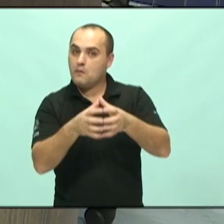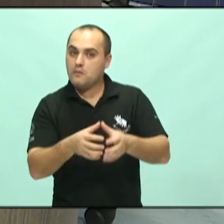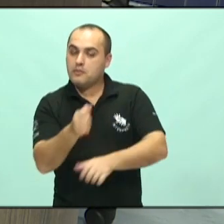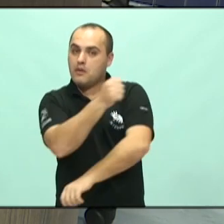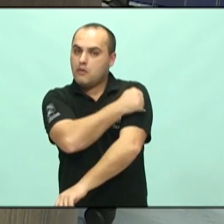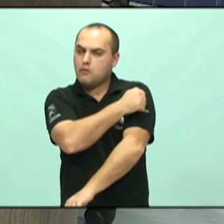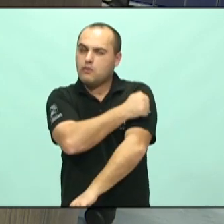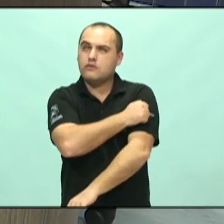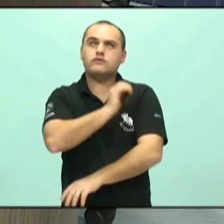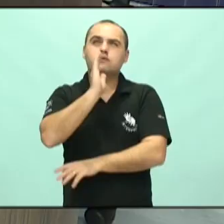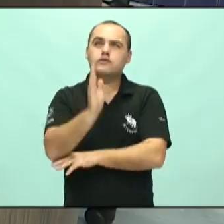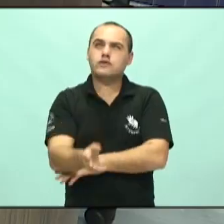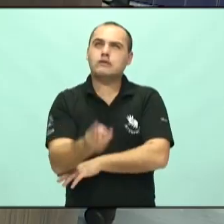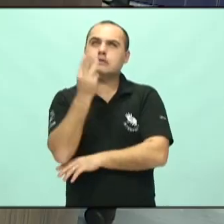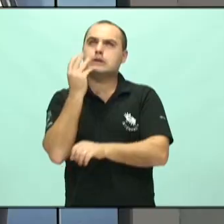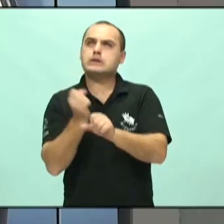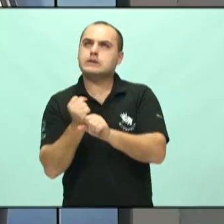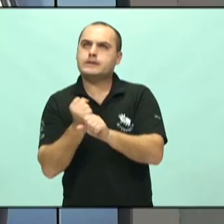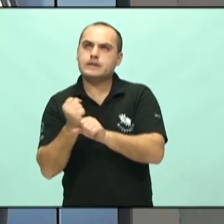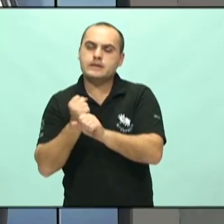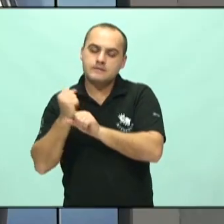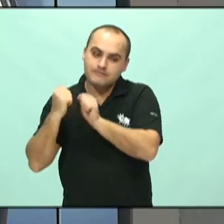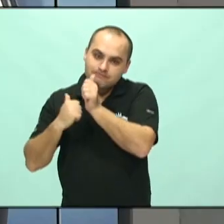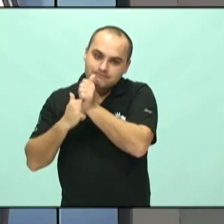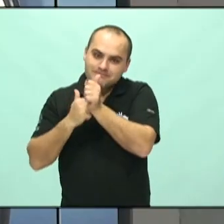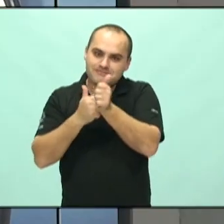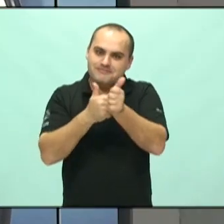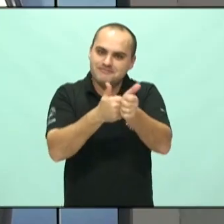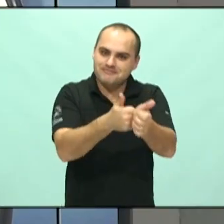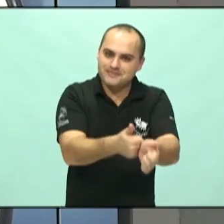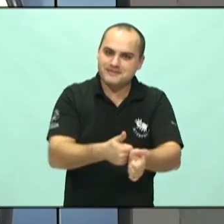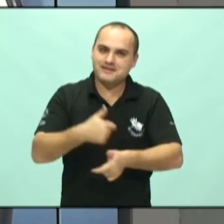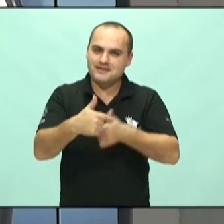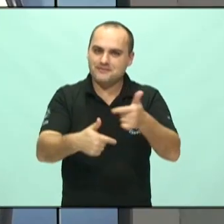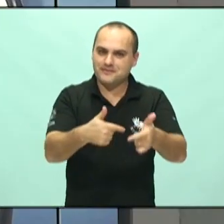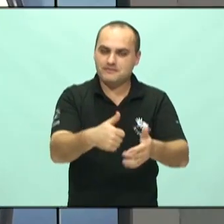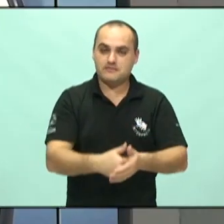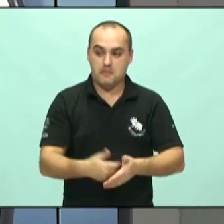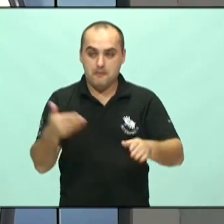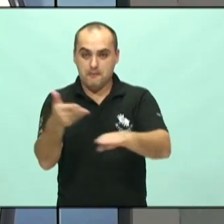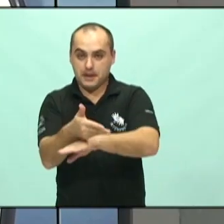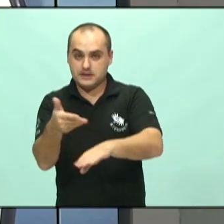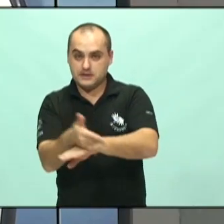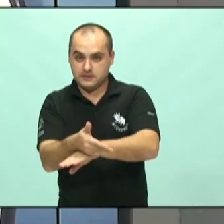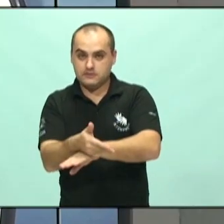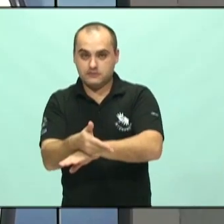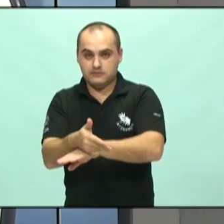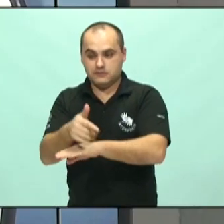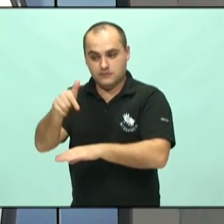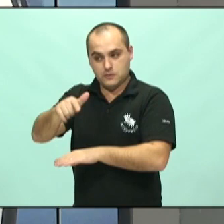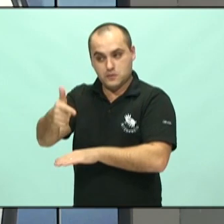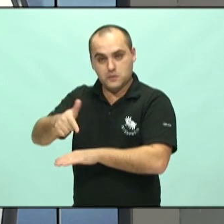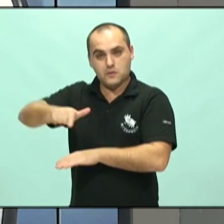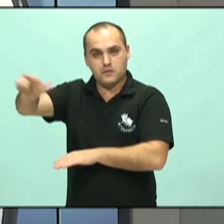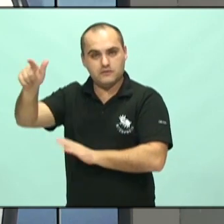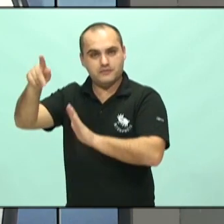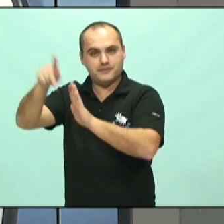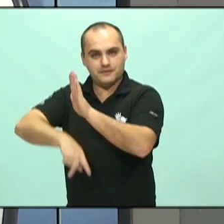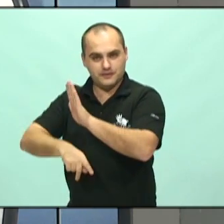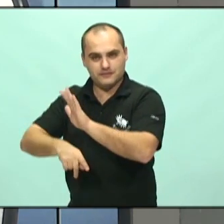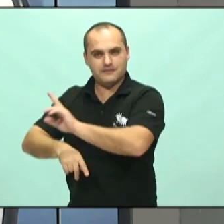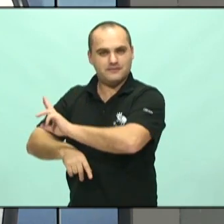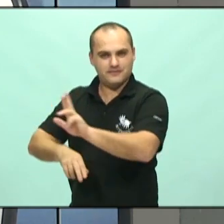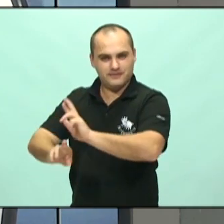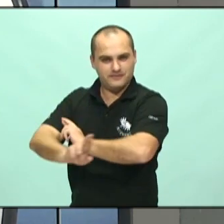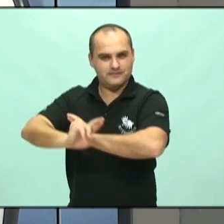faz uns 3 anos que tem nos acompanhado também, que eles participam hoje de um outro projeto chamado CAIGT, que é um grupo de estudos